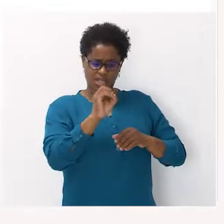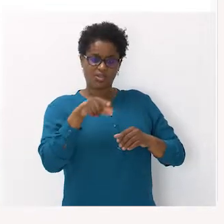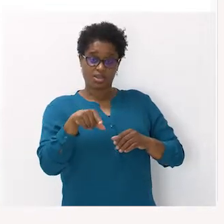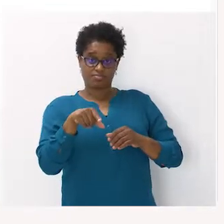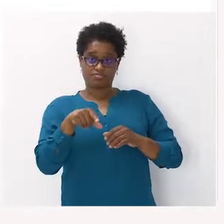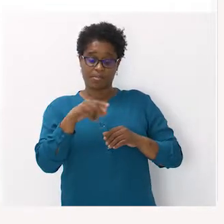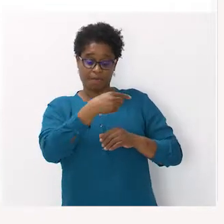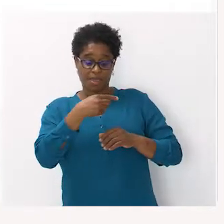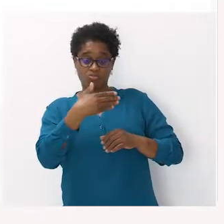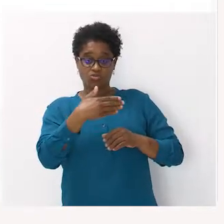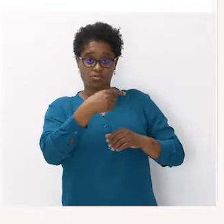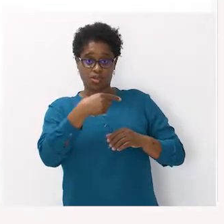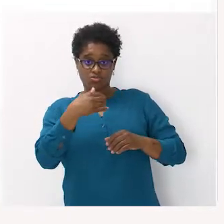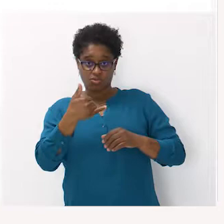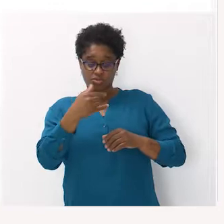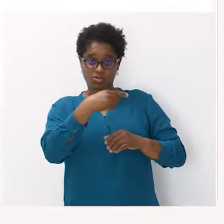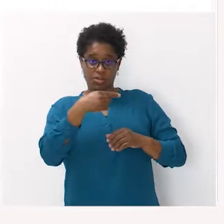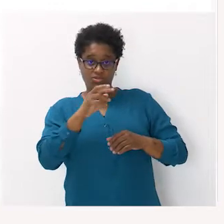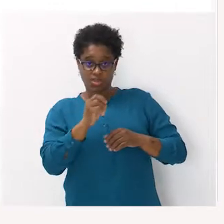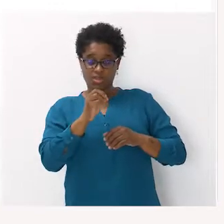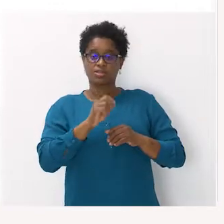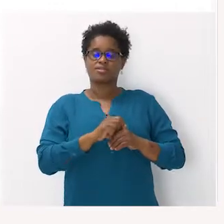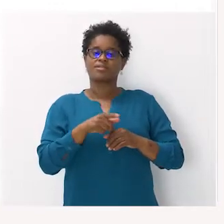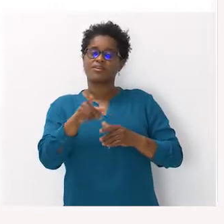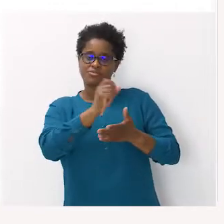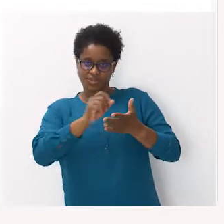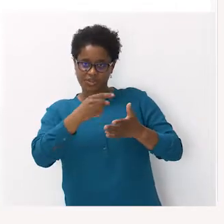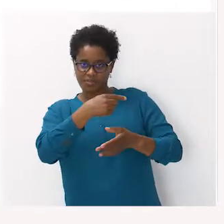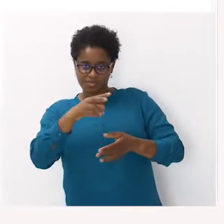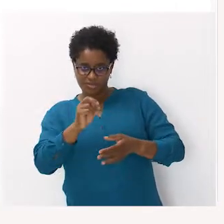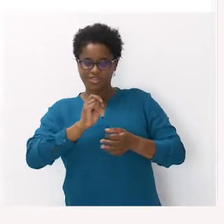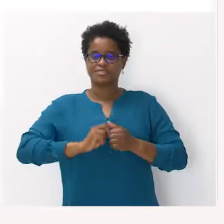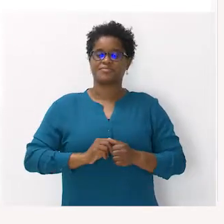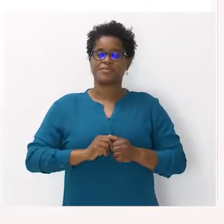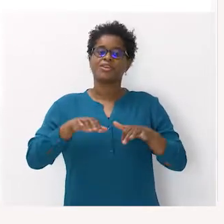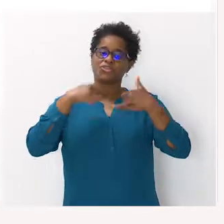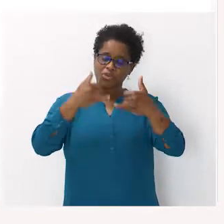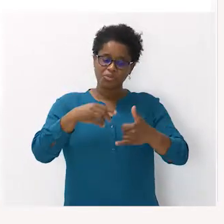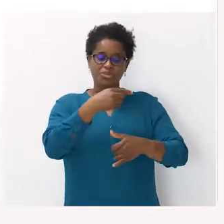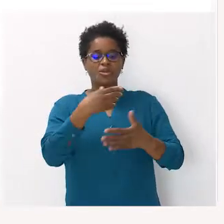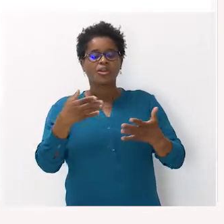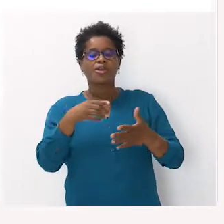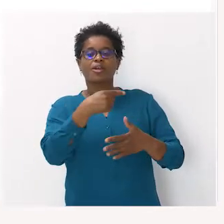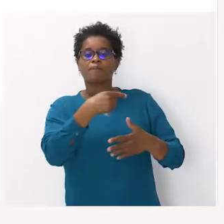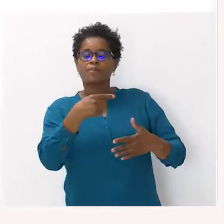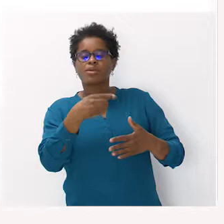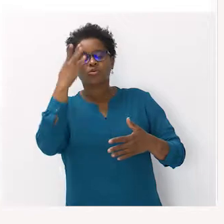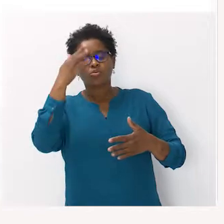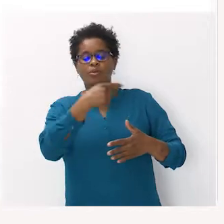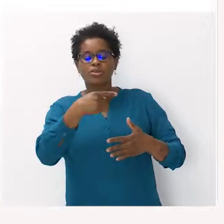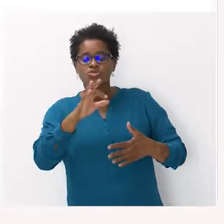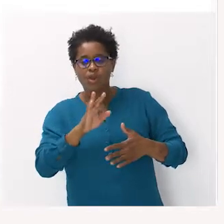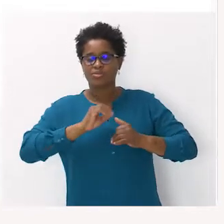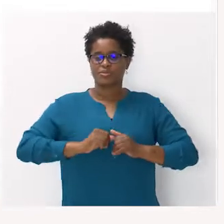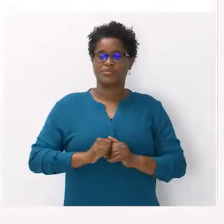aqui, menos 1, menos 2, menos 3. Vamos marcar, menos 3. Depois, menos 3, vem o número